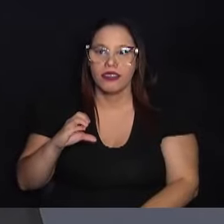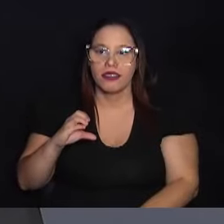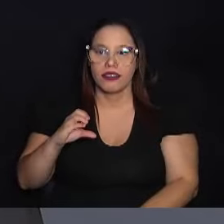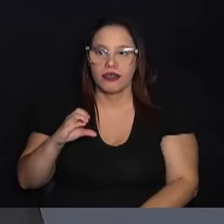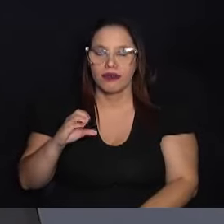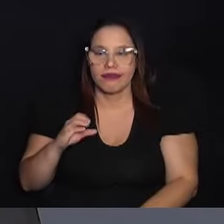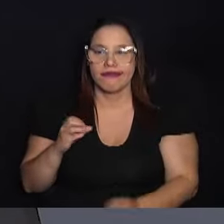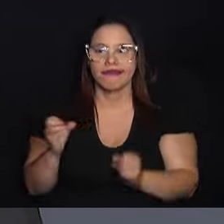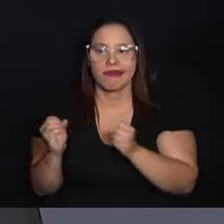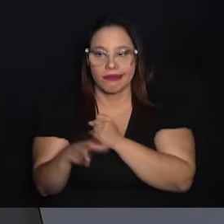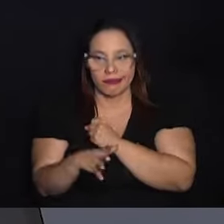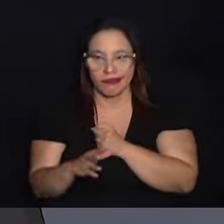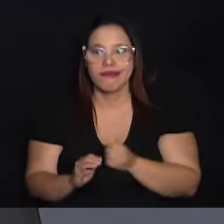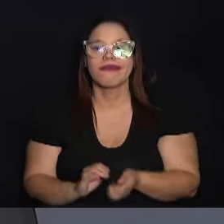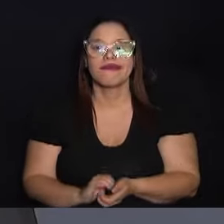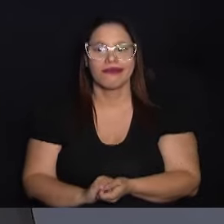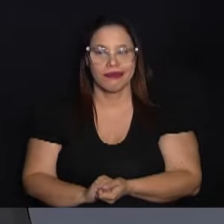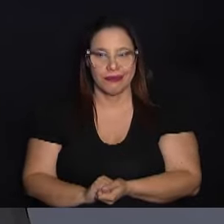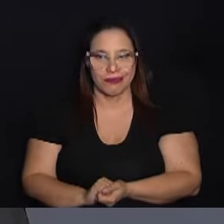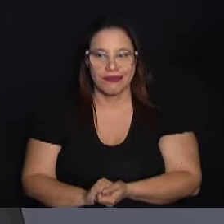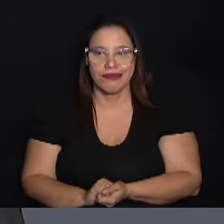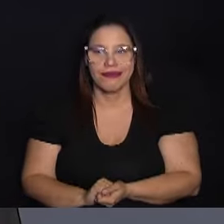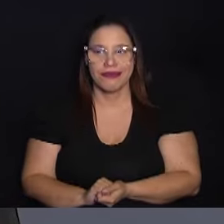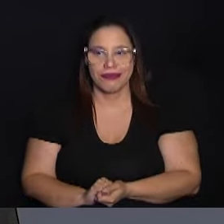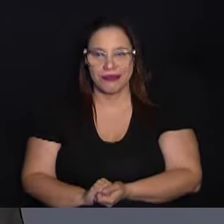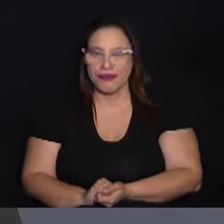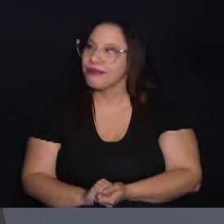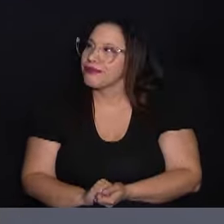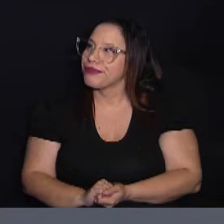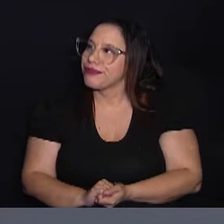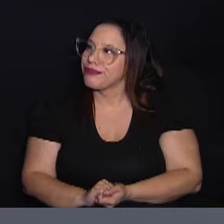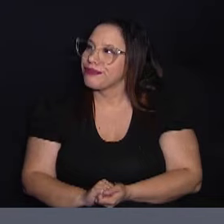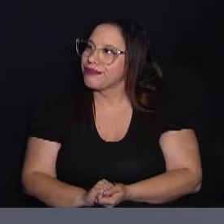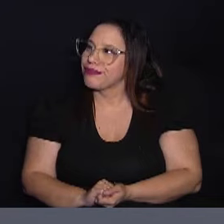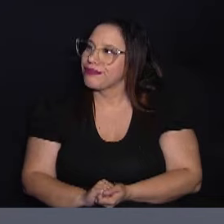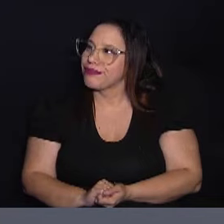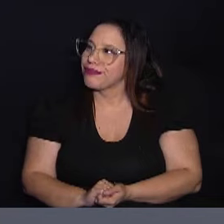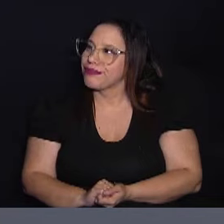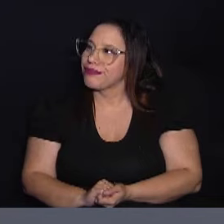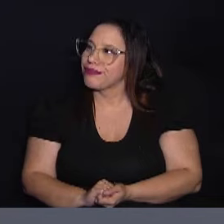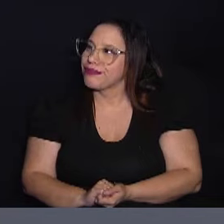do Senac com a entrada dessas pessoas para uma área produtiva.